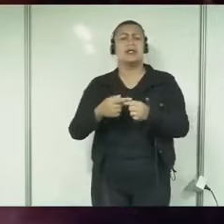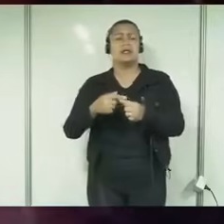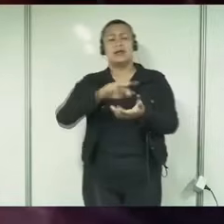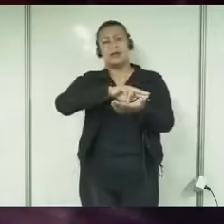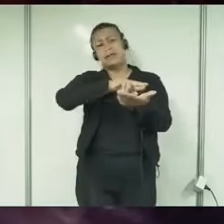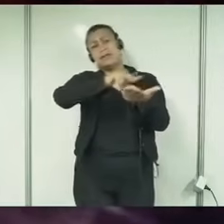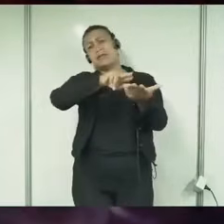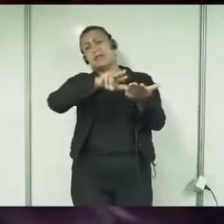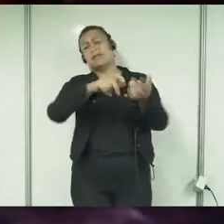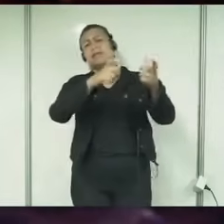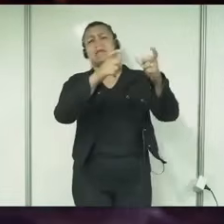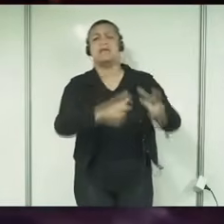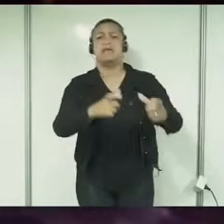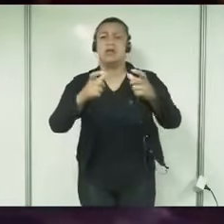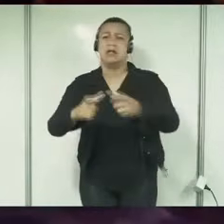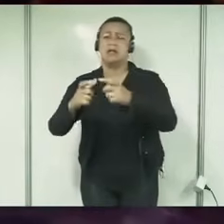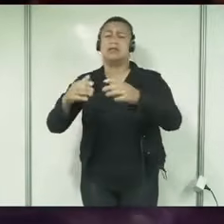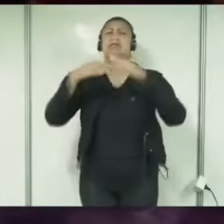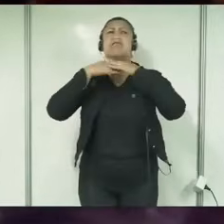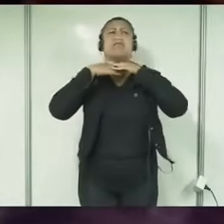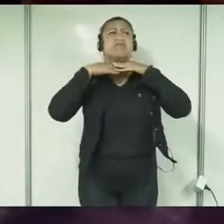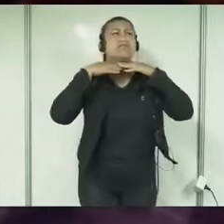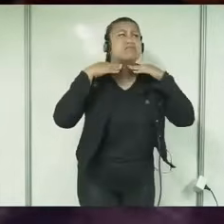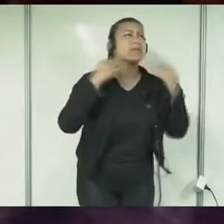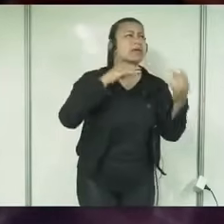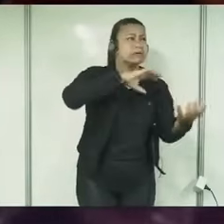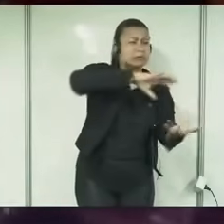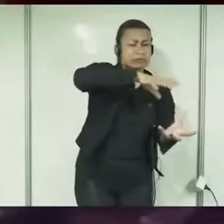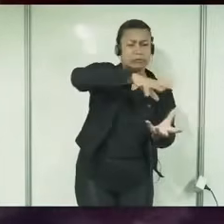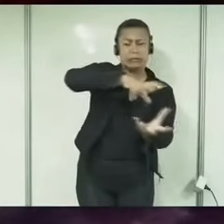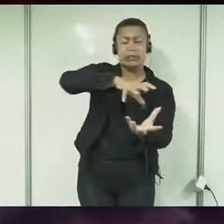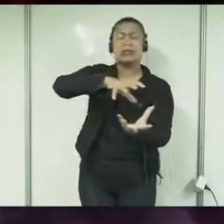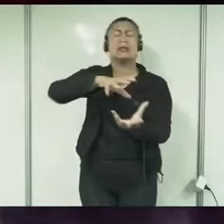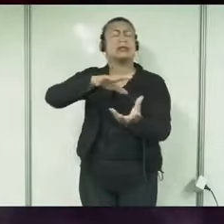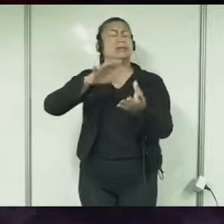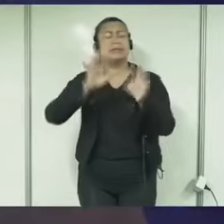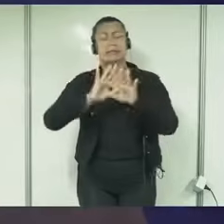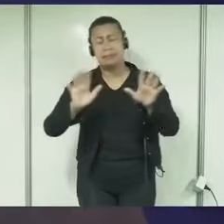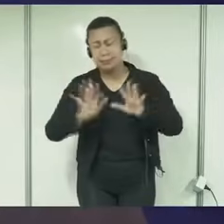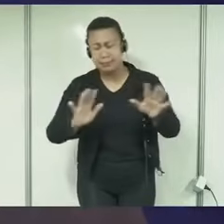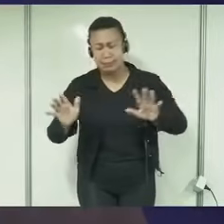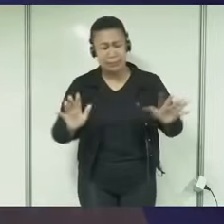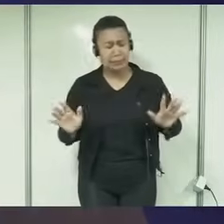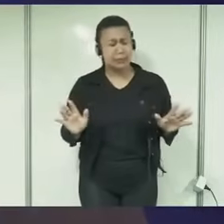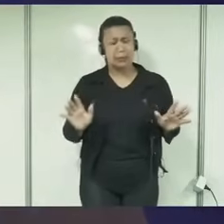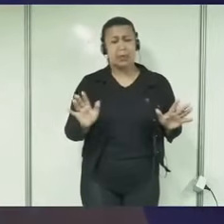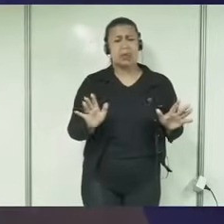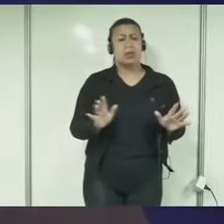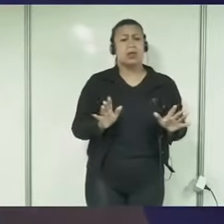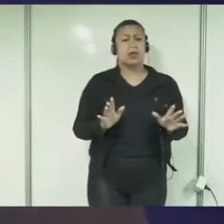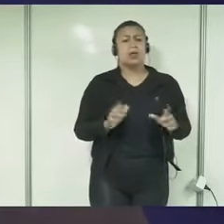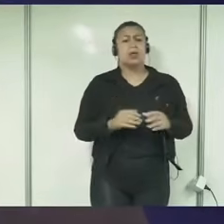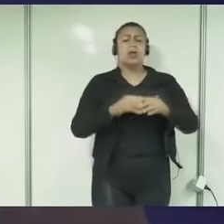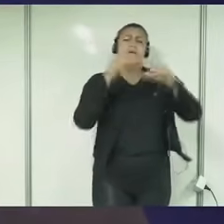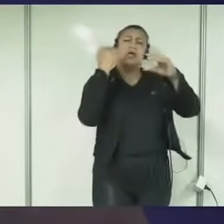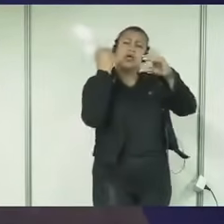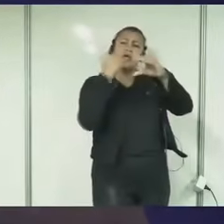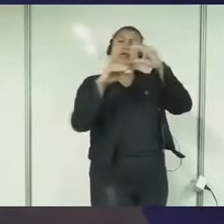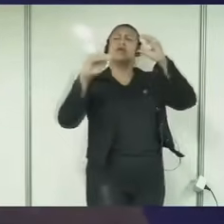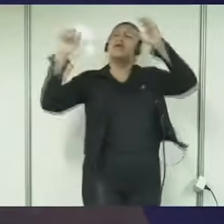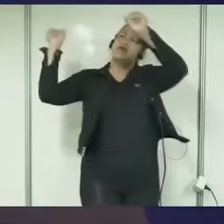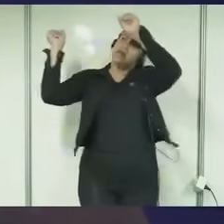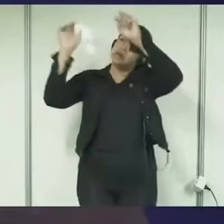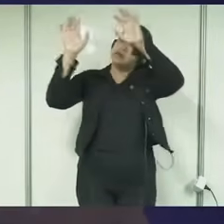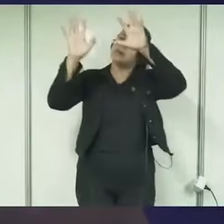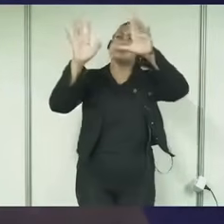mil mortos, terremoto em Marrocos e outras coisas. Enviamos bênção para todos,